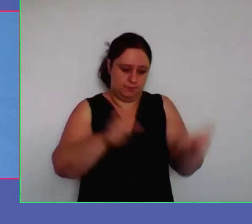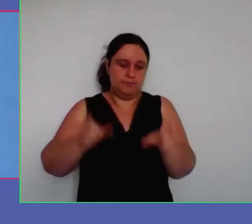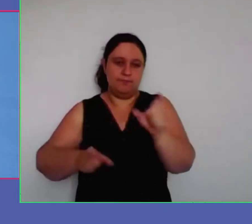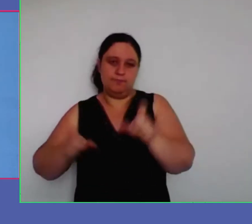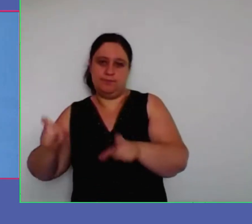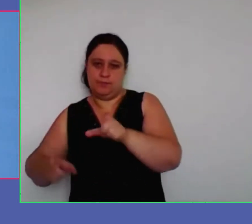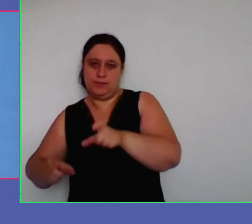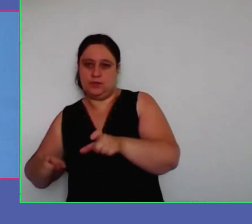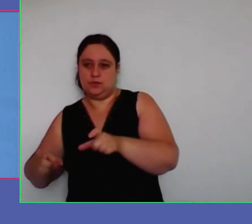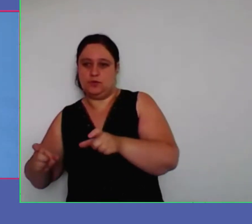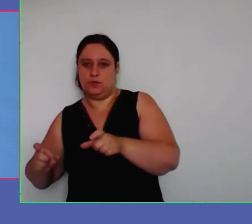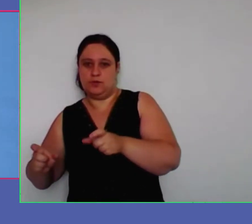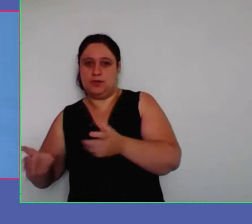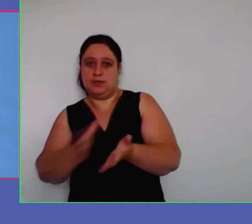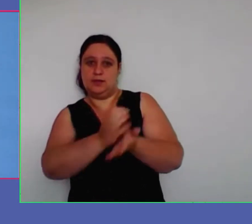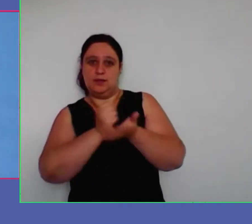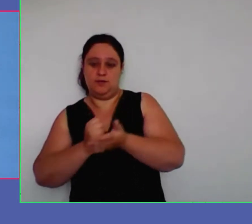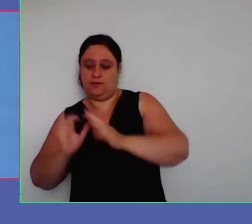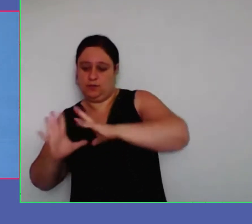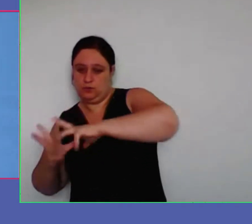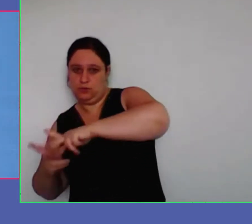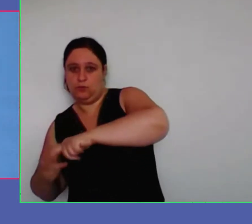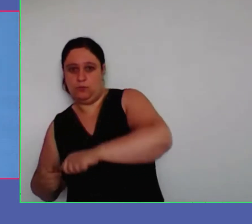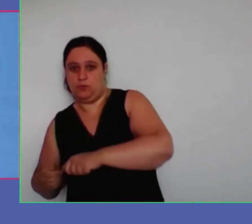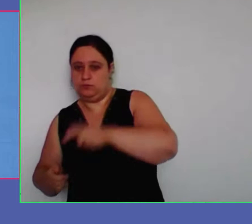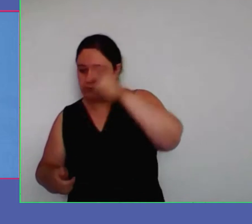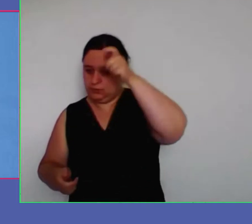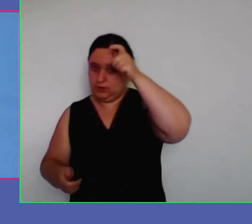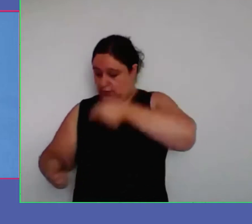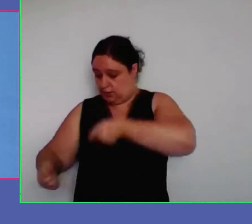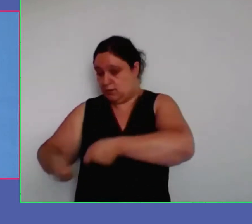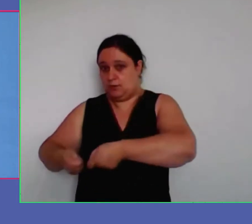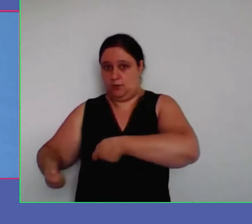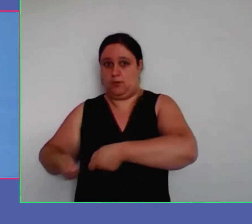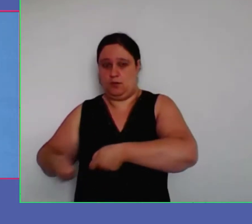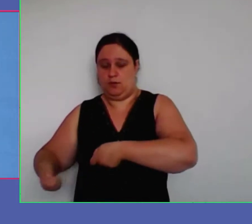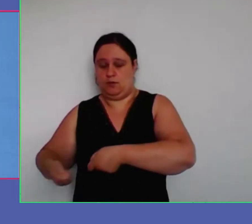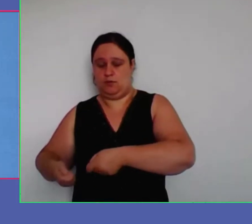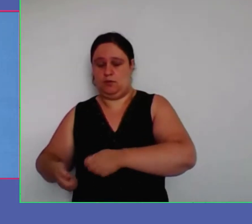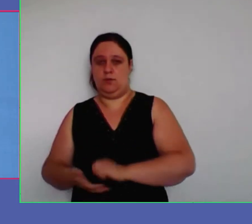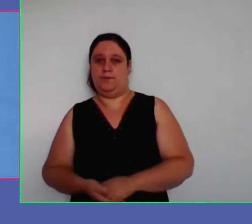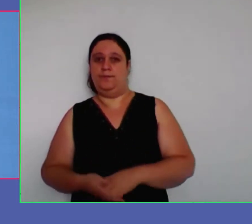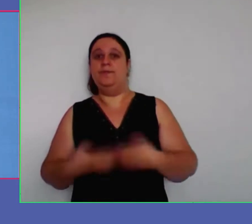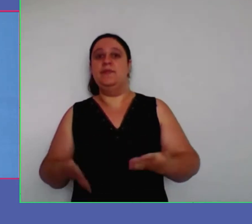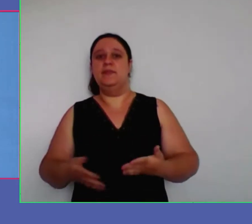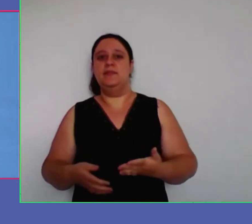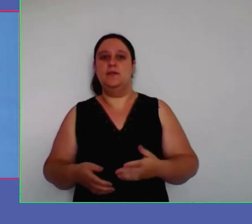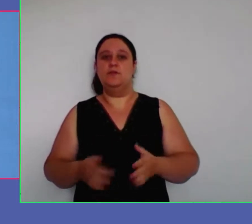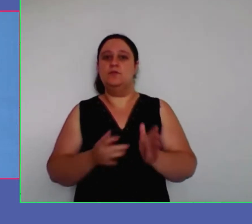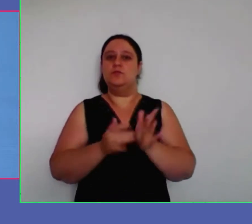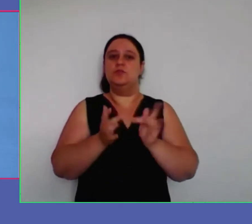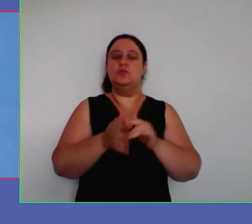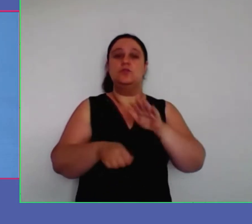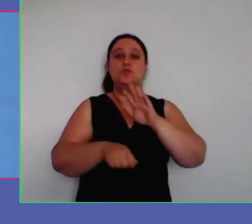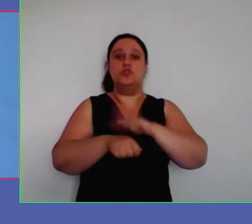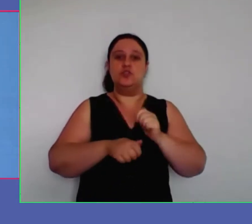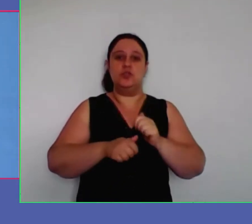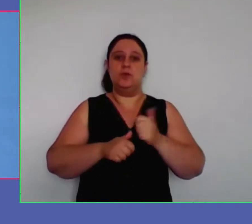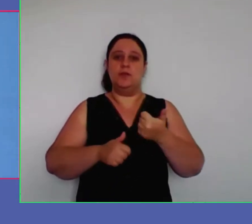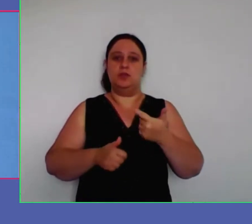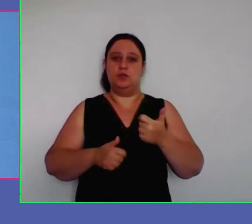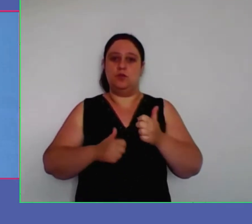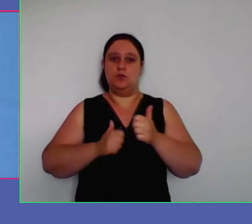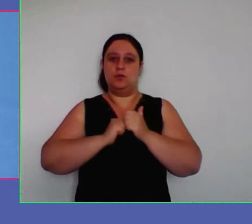por Satanás. E ele chama os 12, envia os 12 como apóstolos